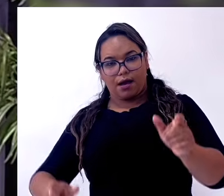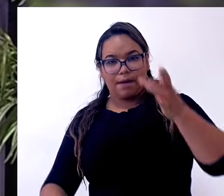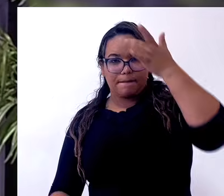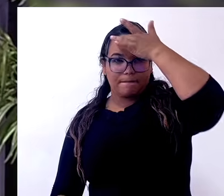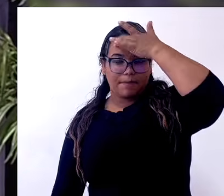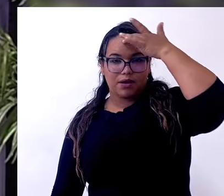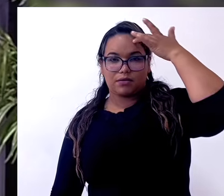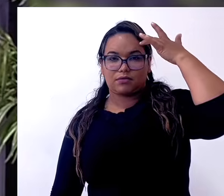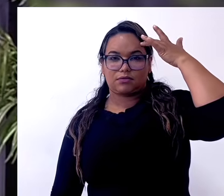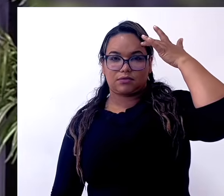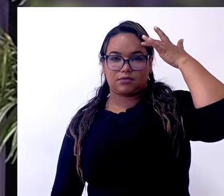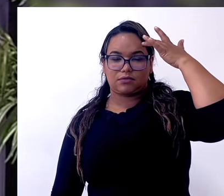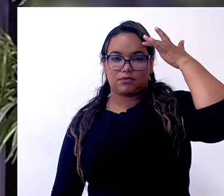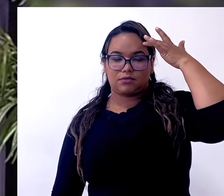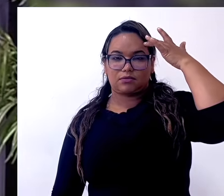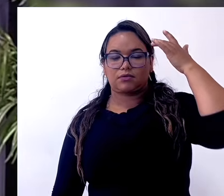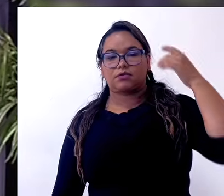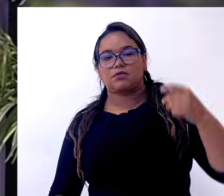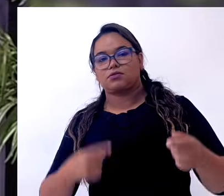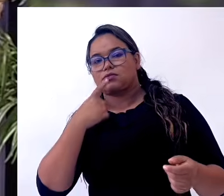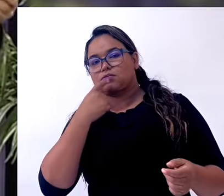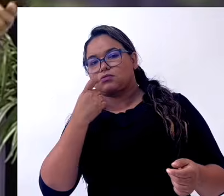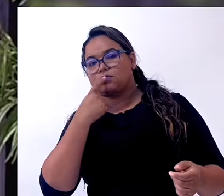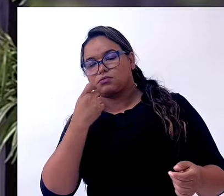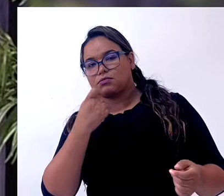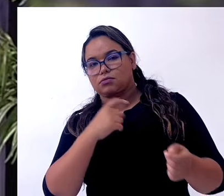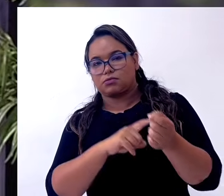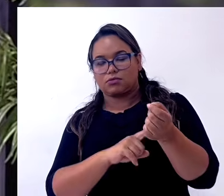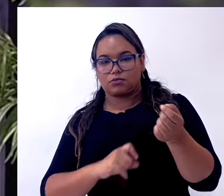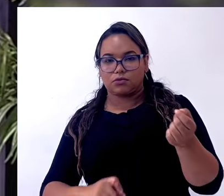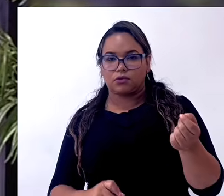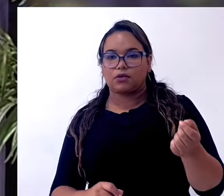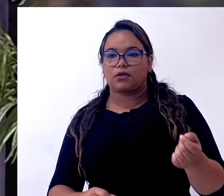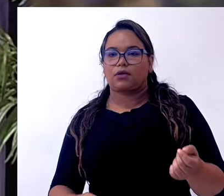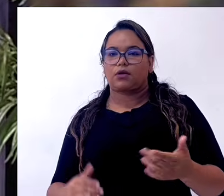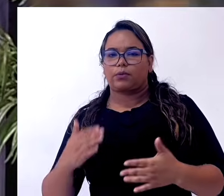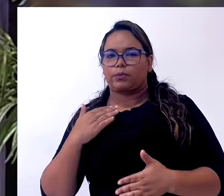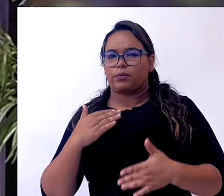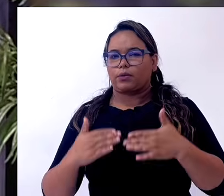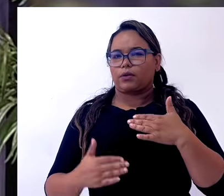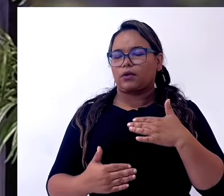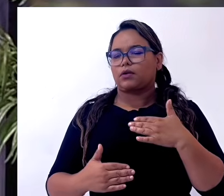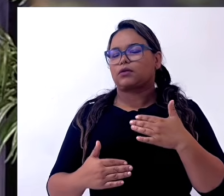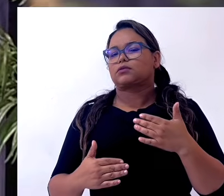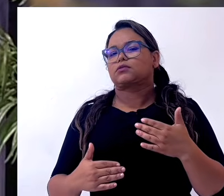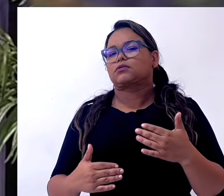porque as pessoas que tinham morrido no avião, os seus descendentes, os seus herdeiros,